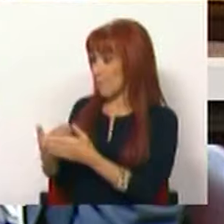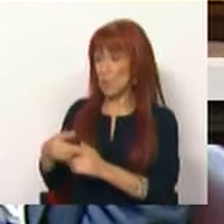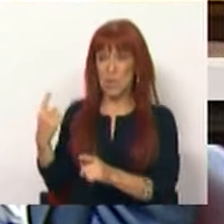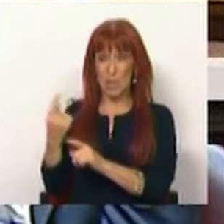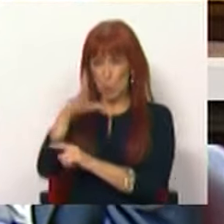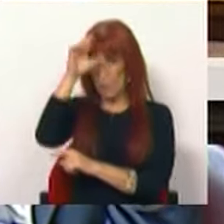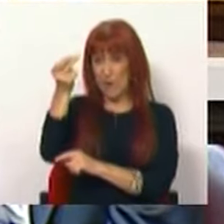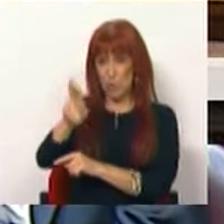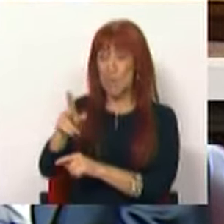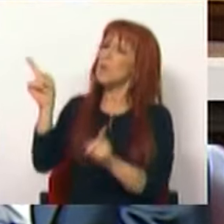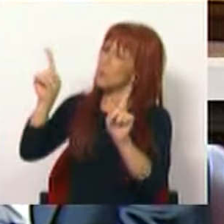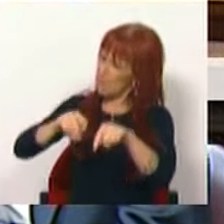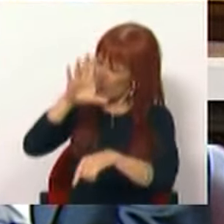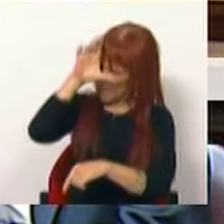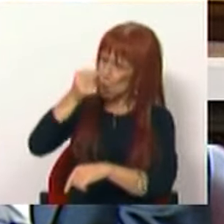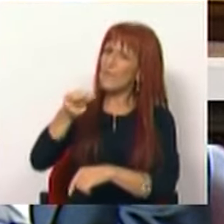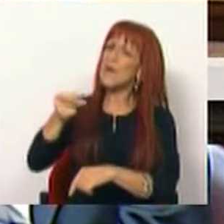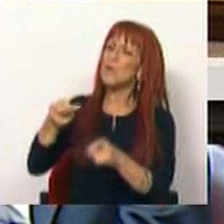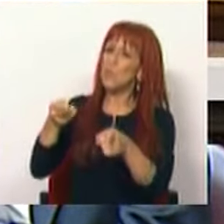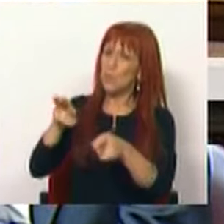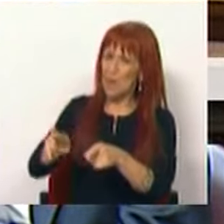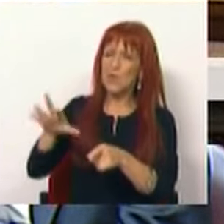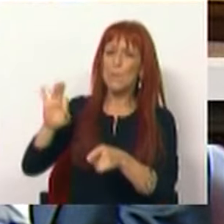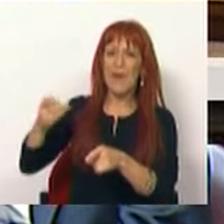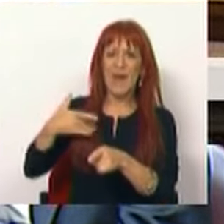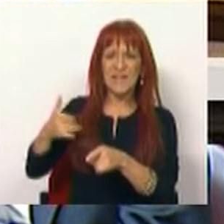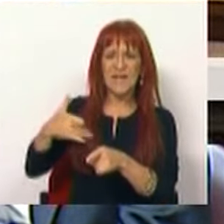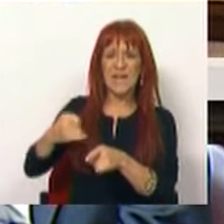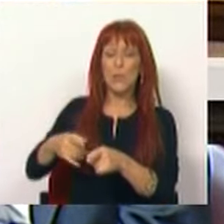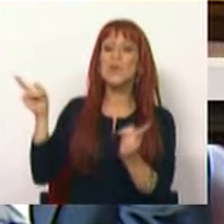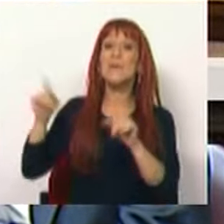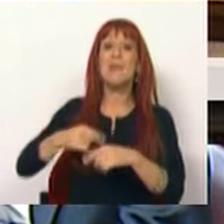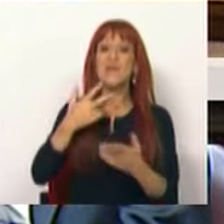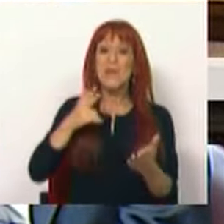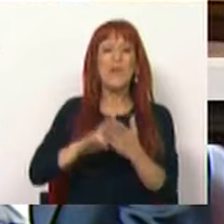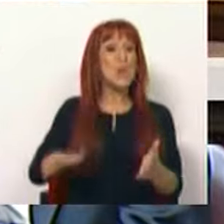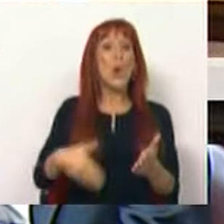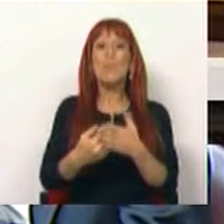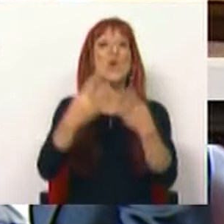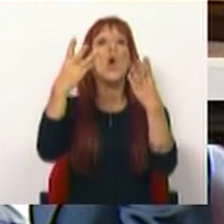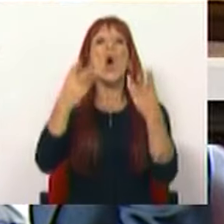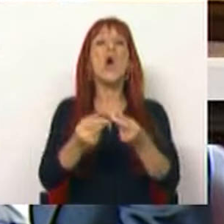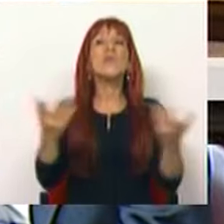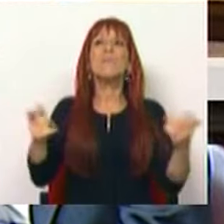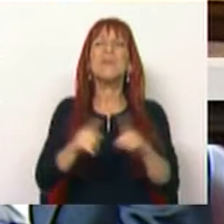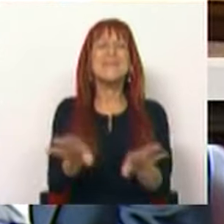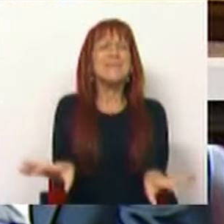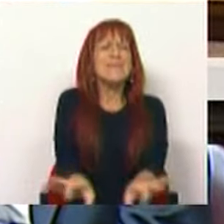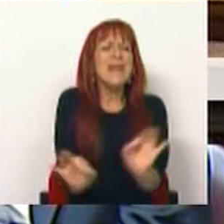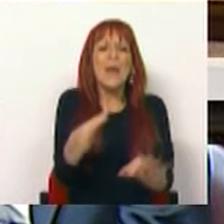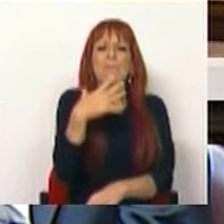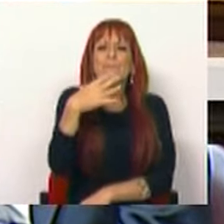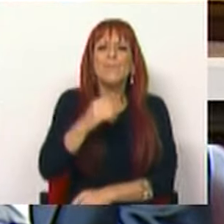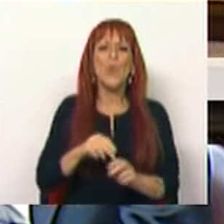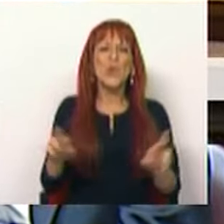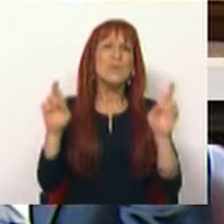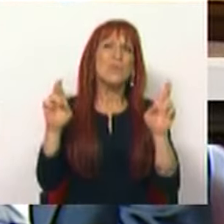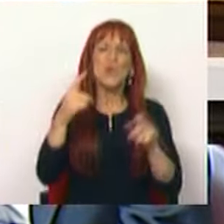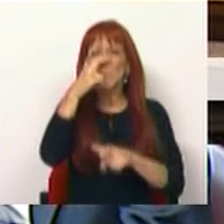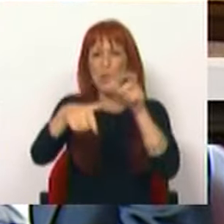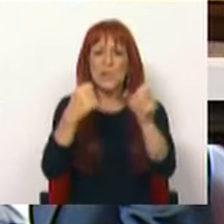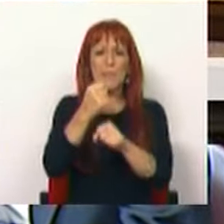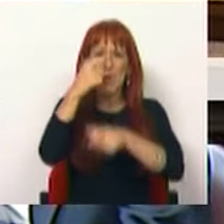governos anteriores, incluindo o anterior governo PSD e CDS, mas a verdade é que também não é uma proposta de orçamento que corresponde inteiramente aos anseios dos